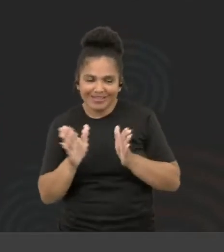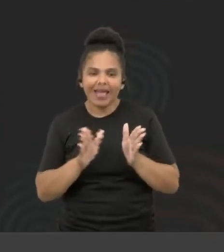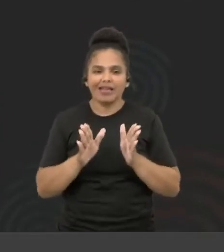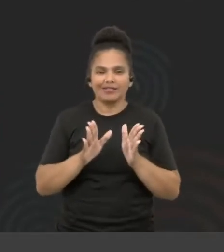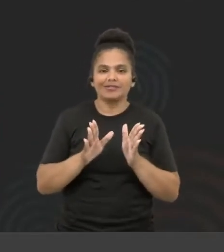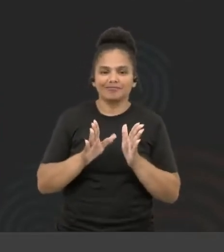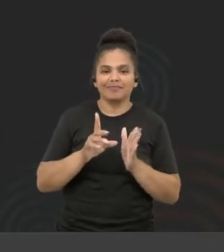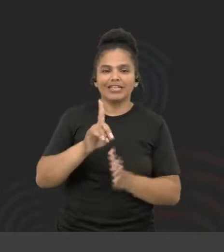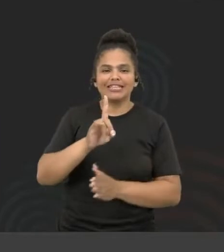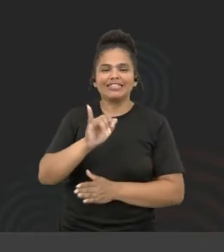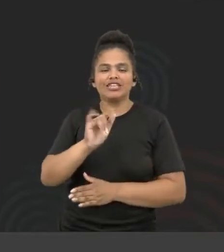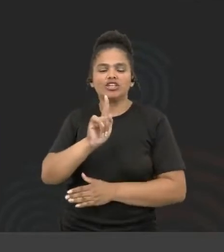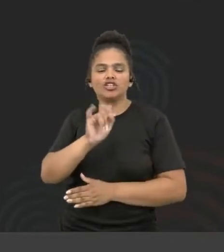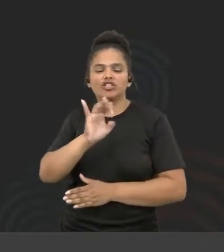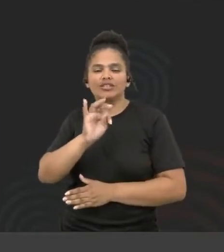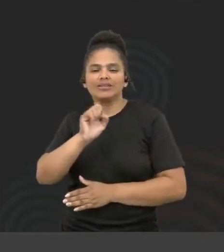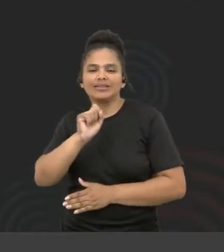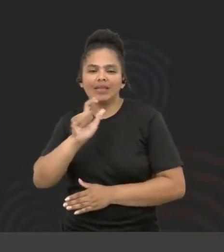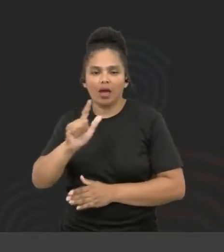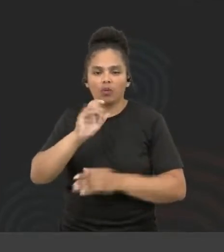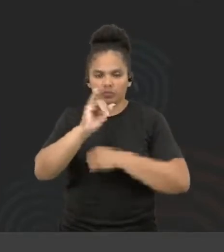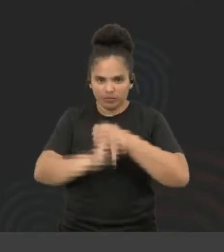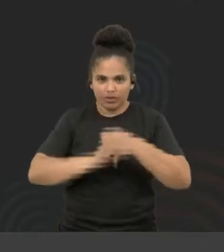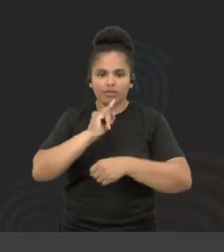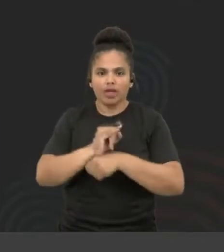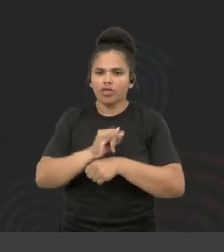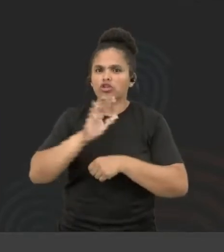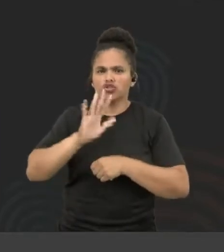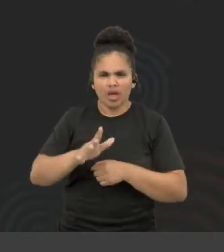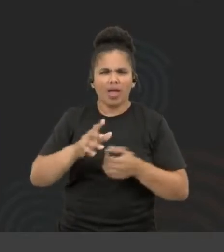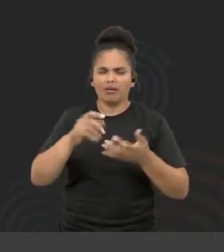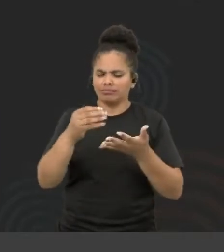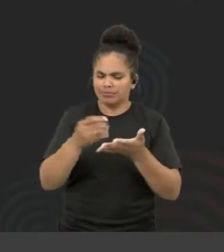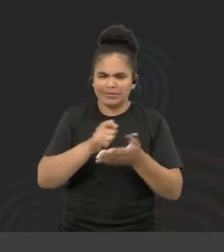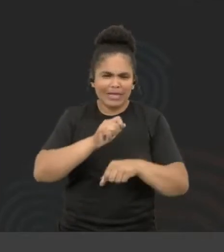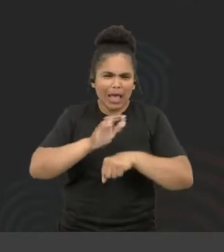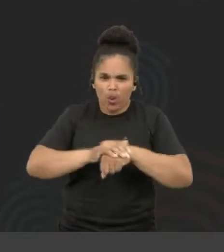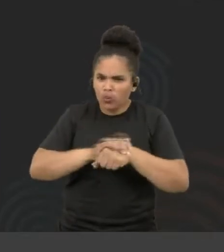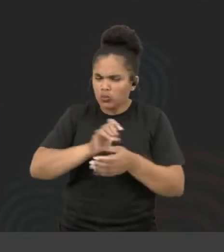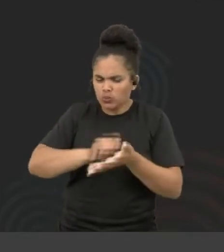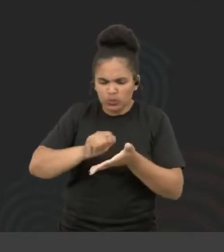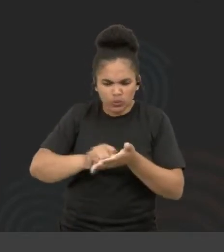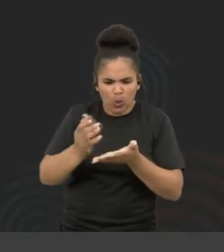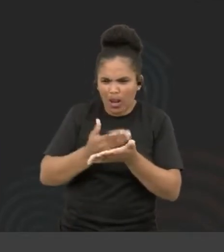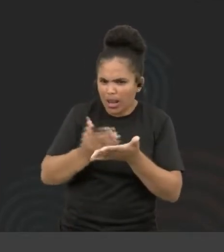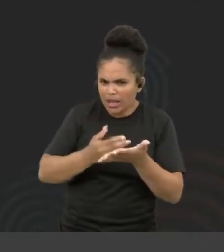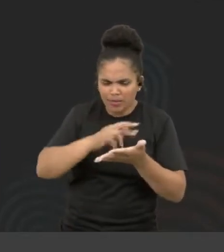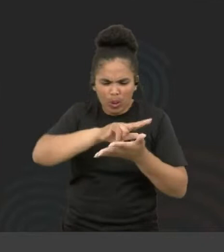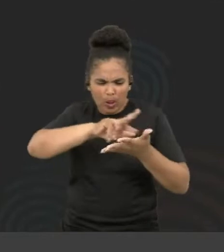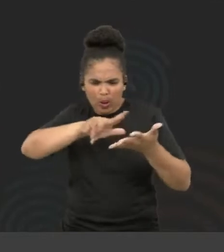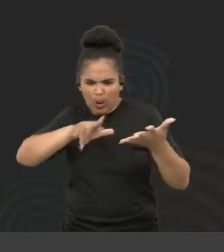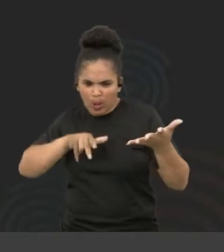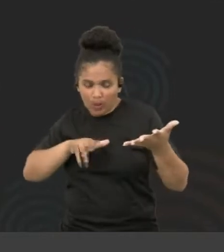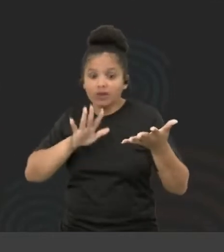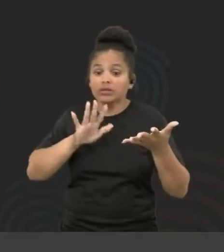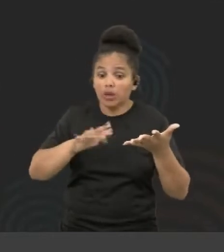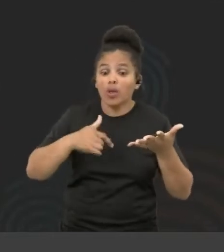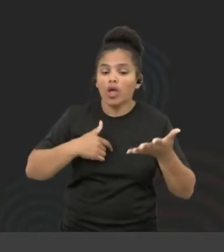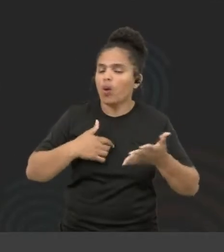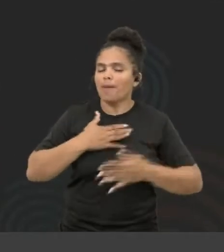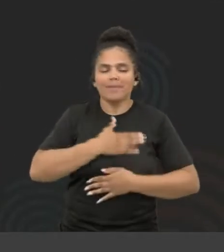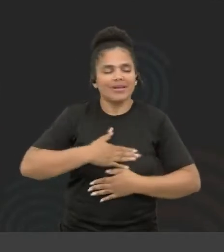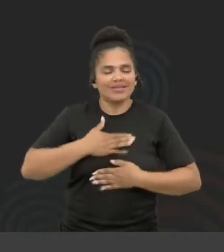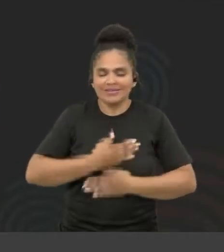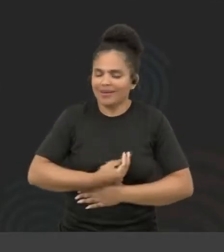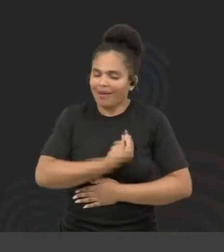eu já escrevi 2 livros sobre o tema, trabalho já com isso há bastante tempo e por isso é um prazer estar aqui para disseminar um